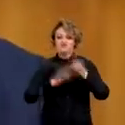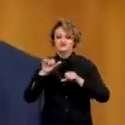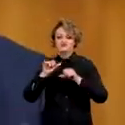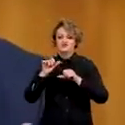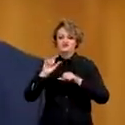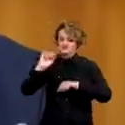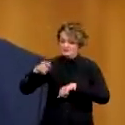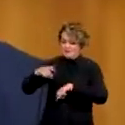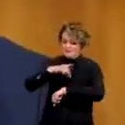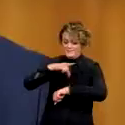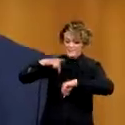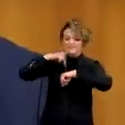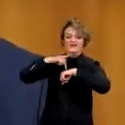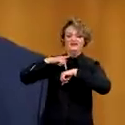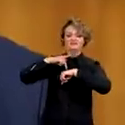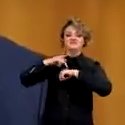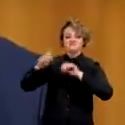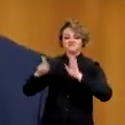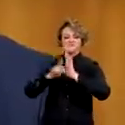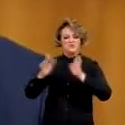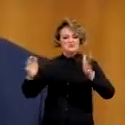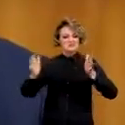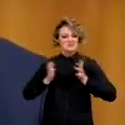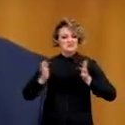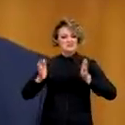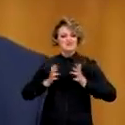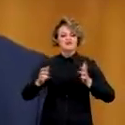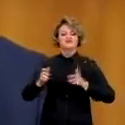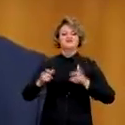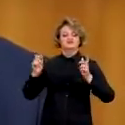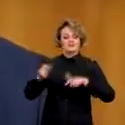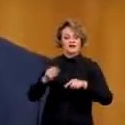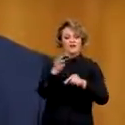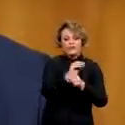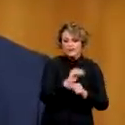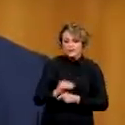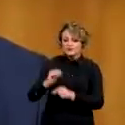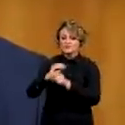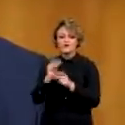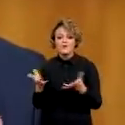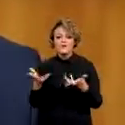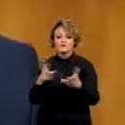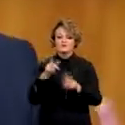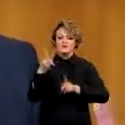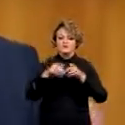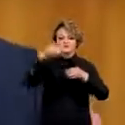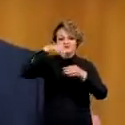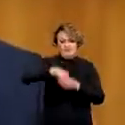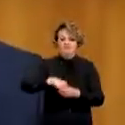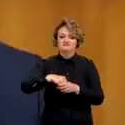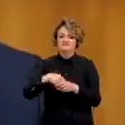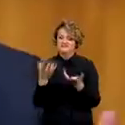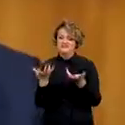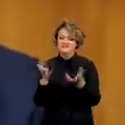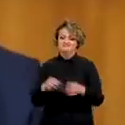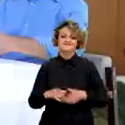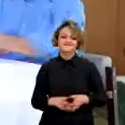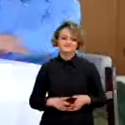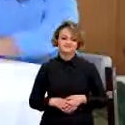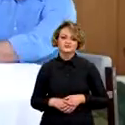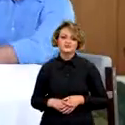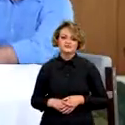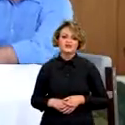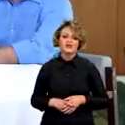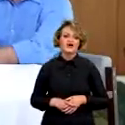país definitivamente rico, que sustente com qualidade de vida o seu povo. É isso que a gente quer. Agora, a gente